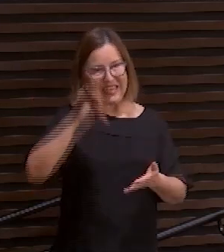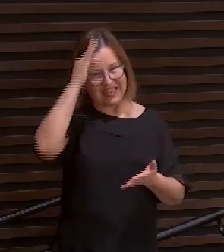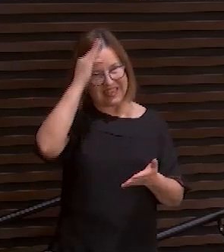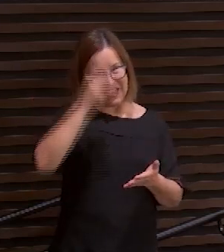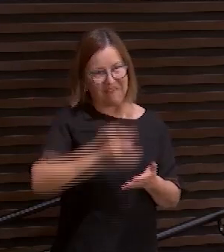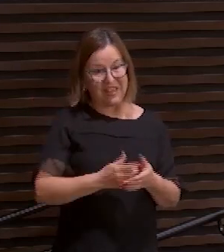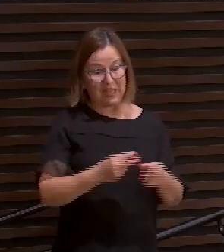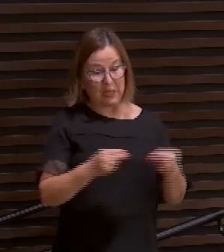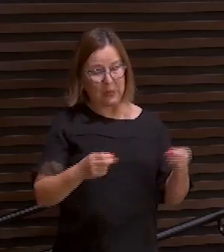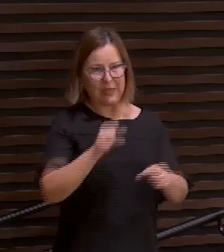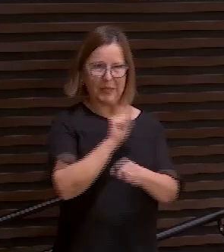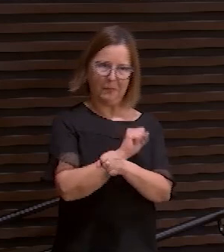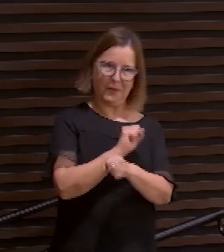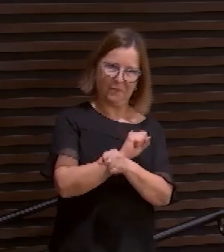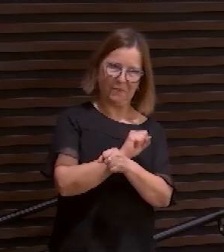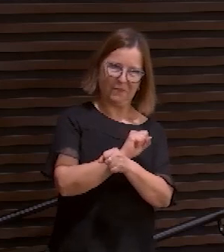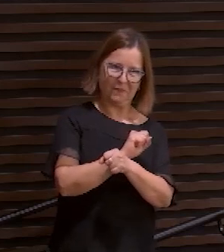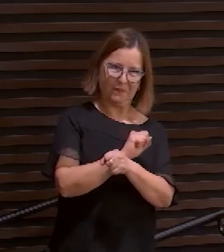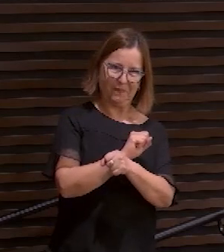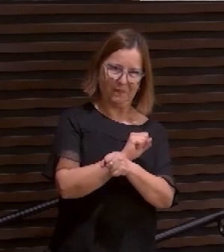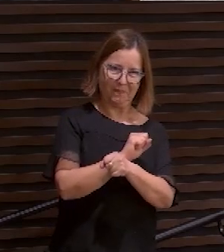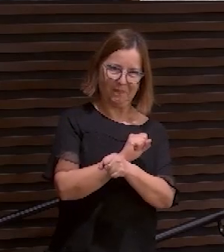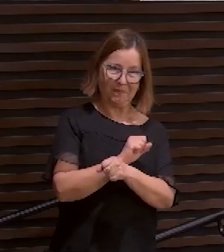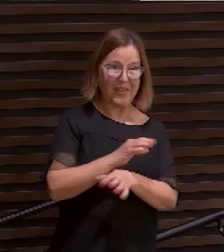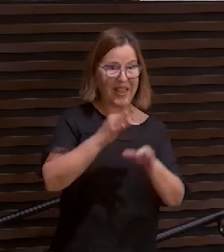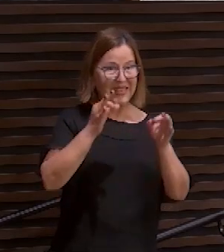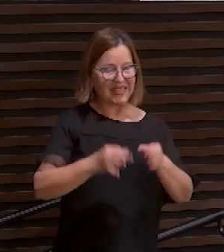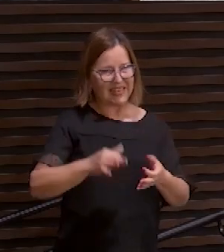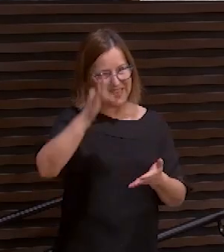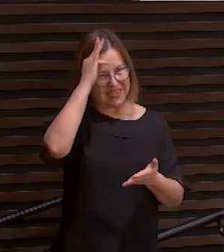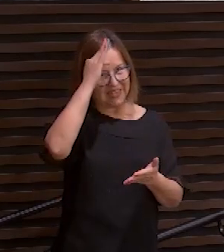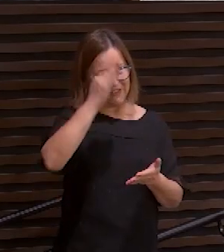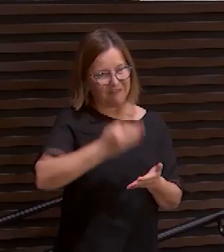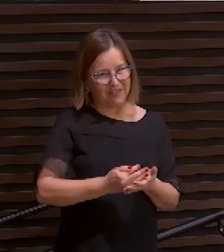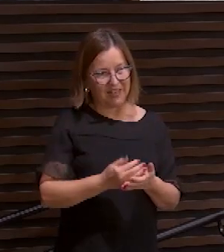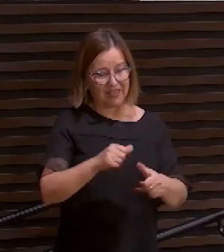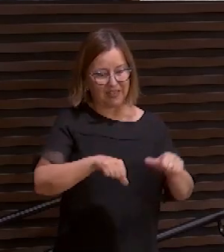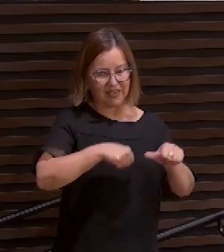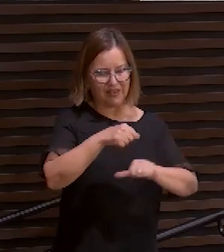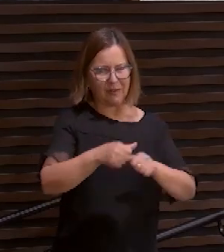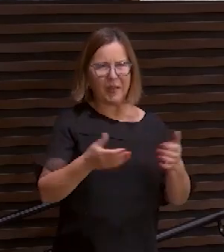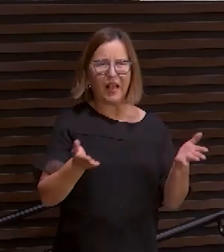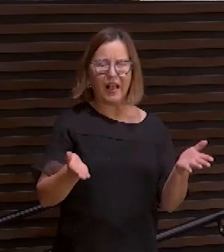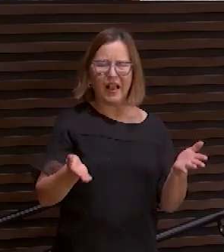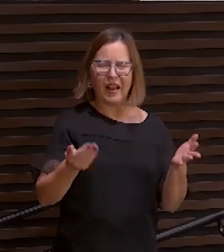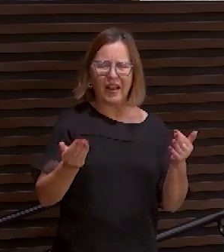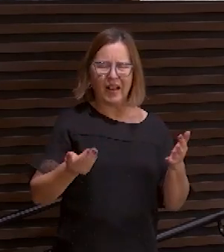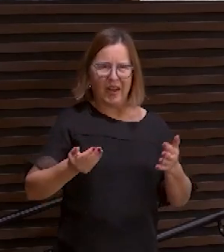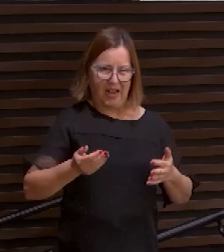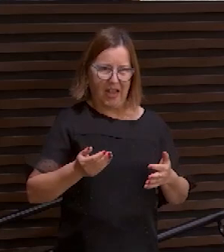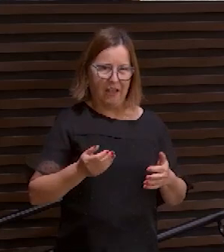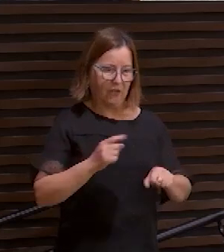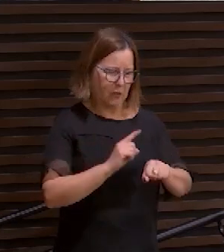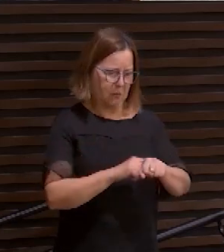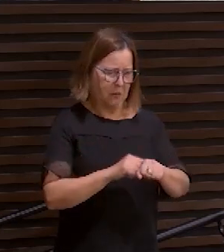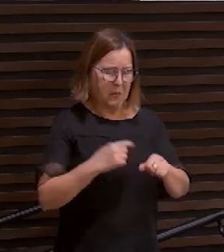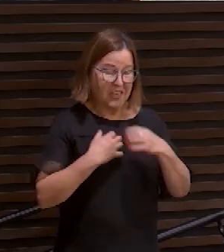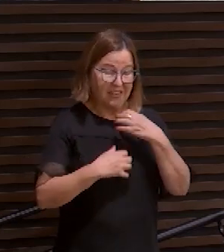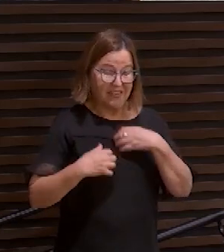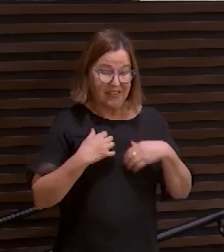A certeza da fé torna mais leves as grandes aflições,